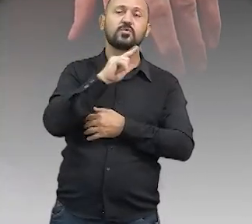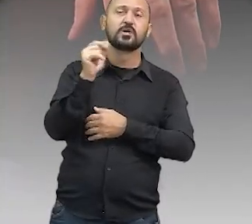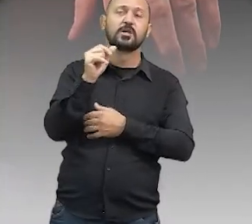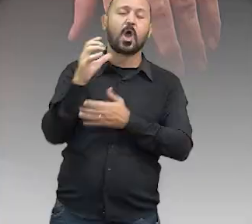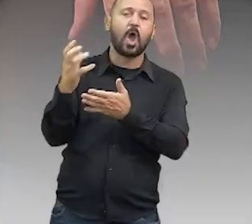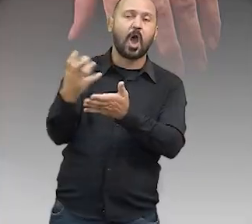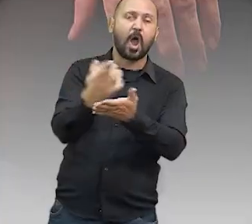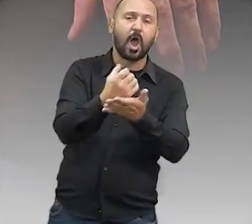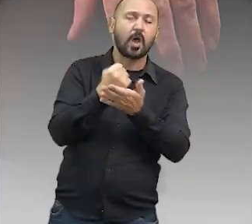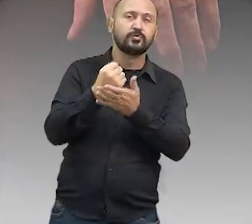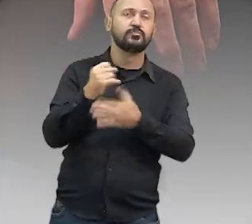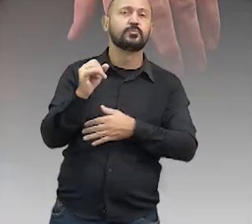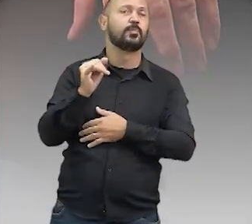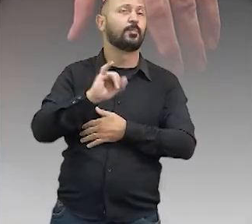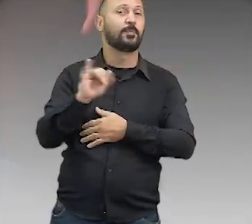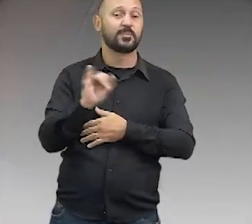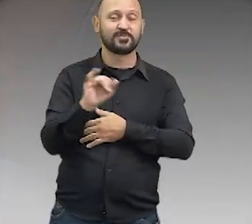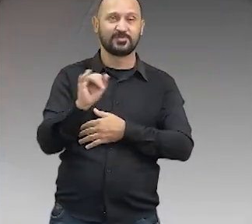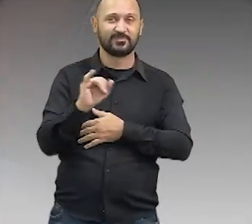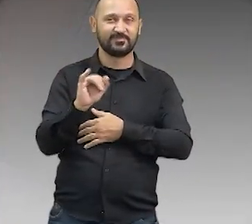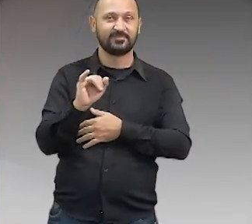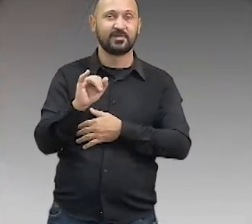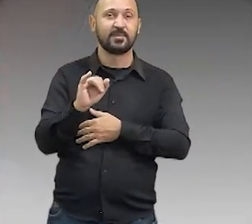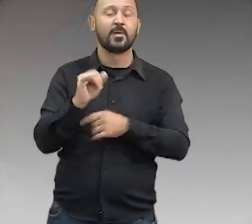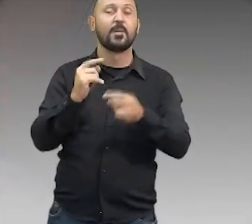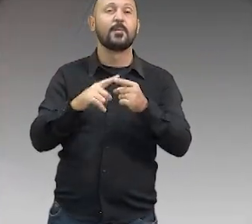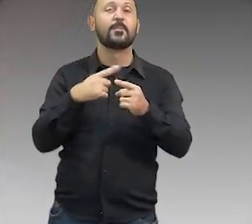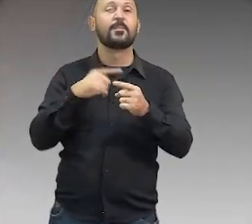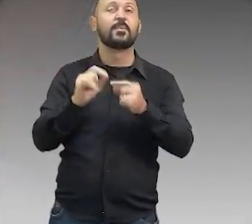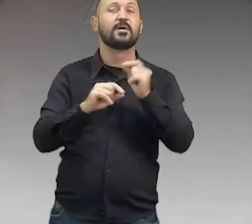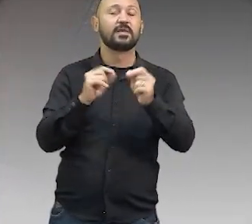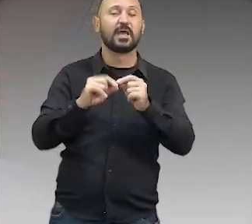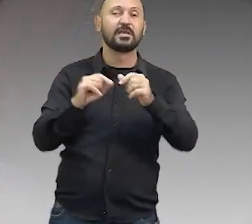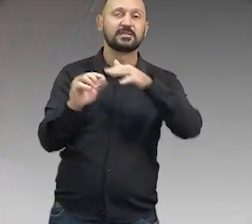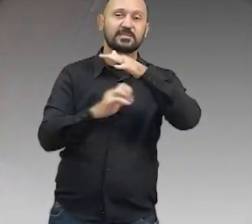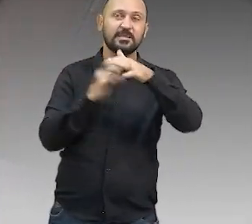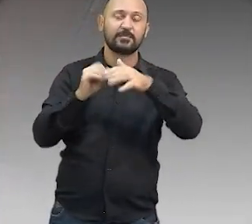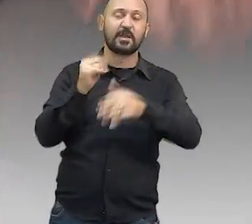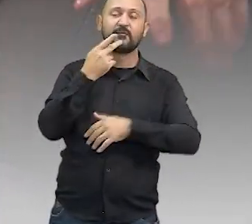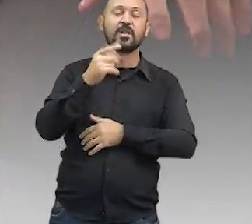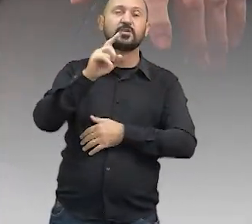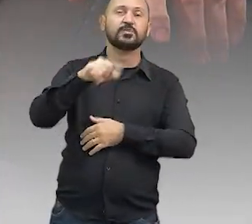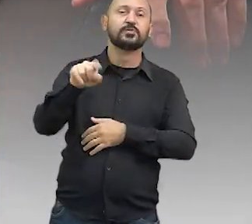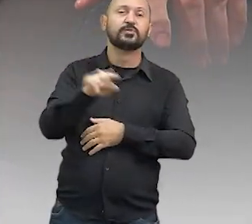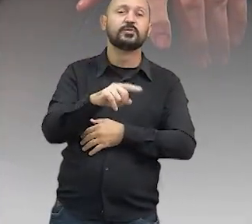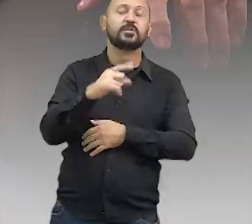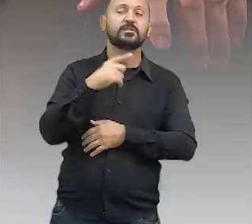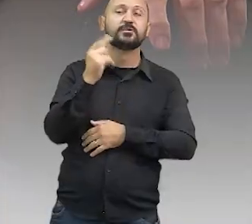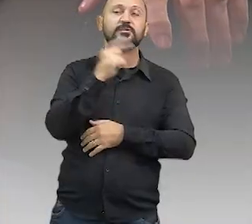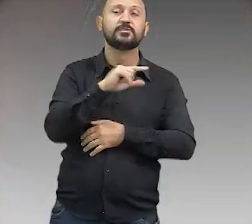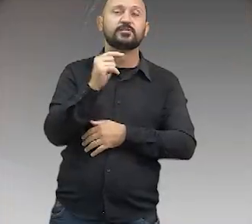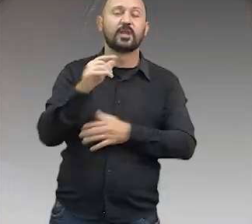de recolher de impostos porque isenta as empresas